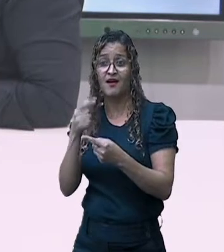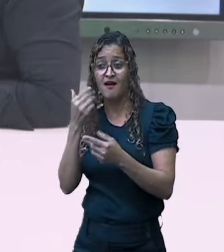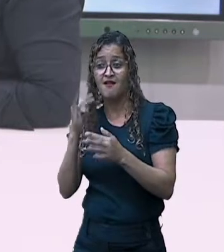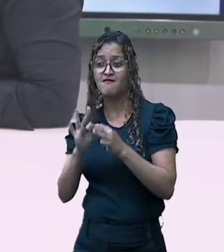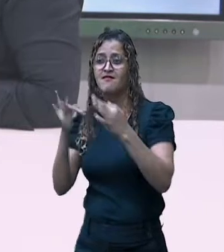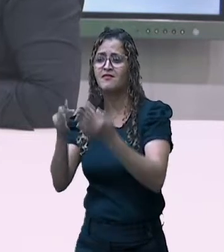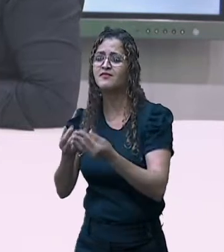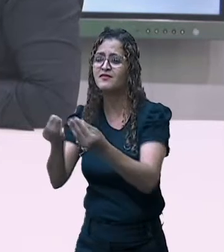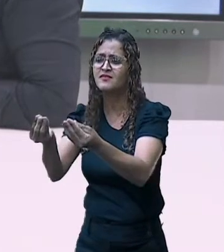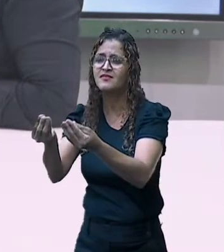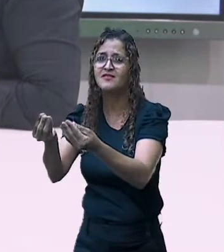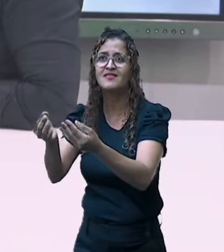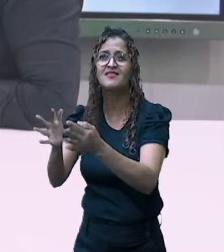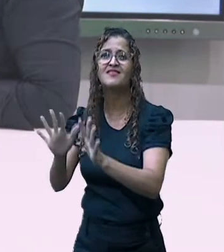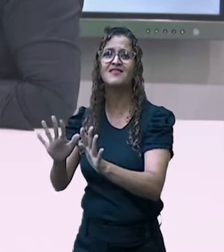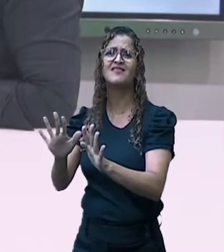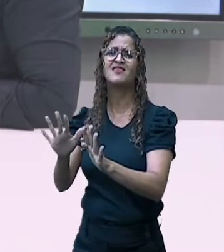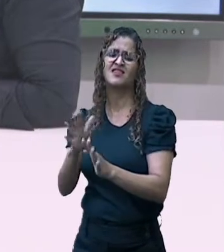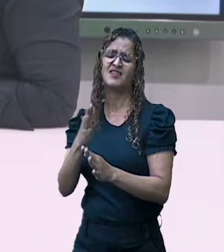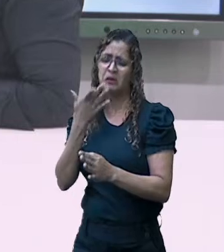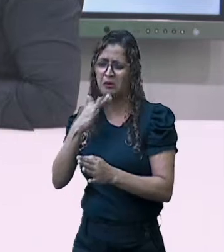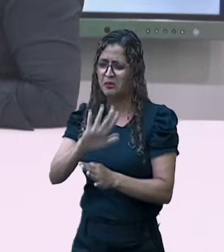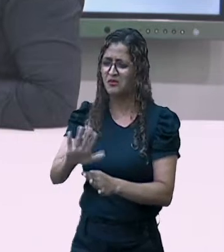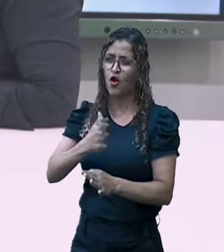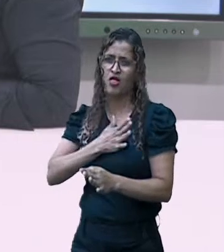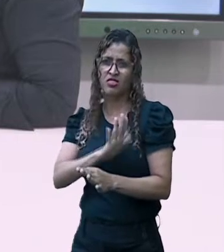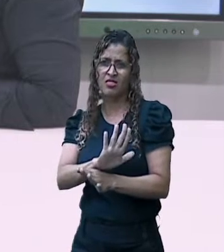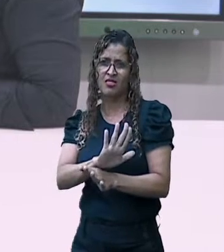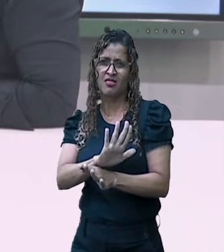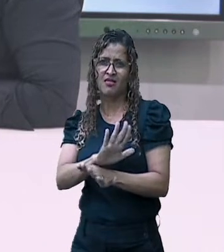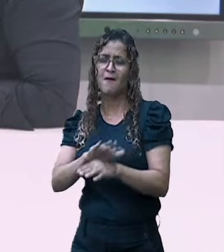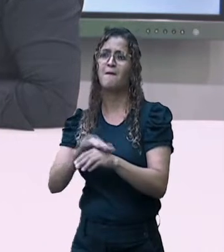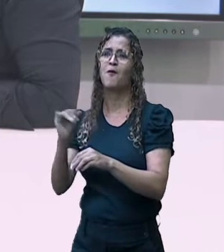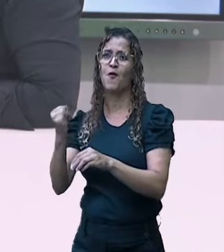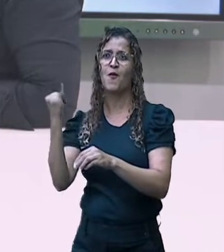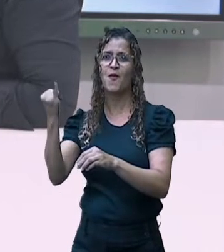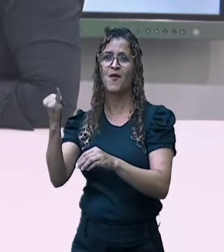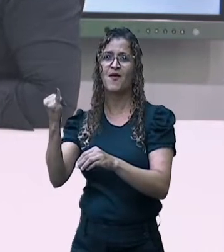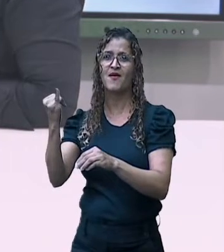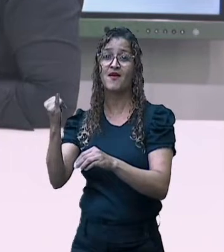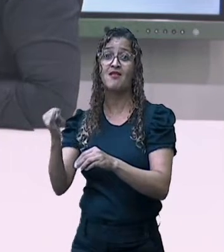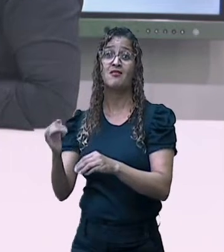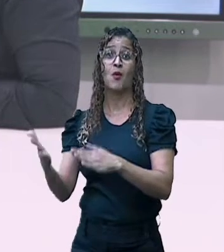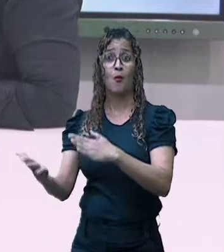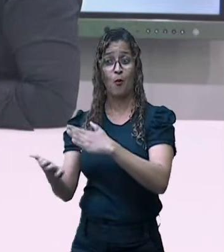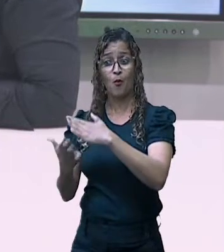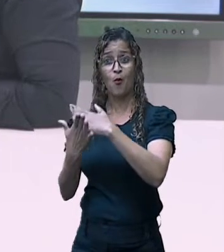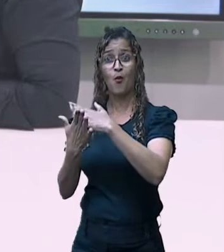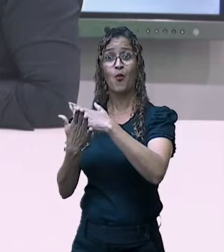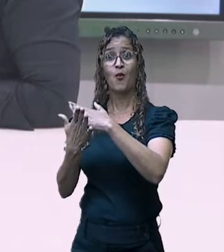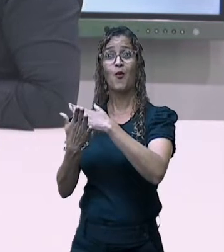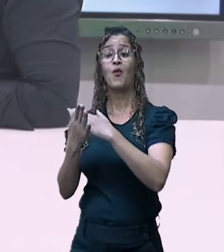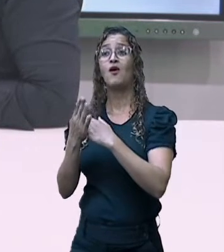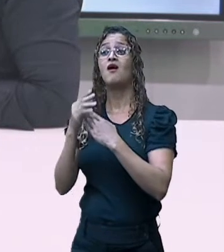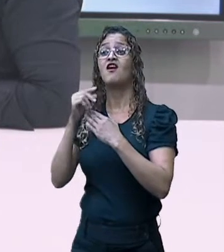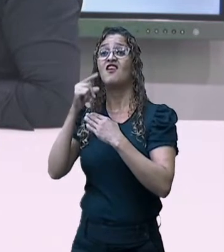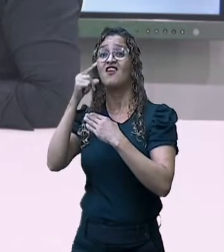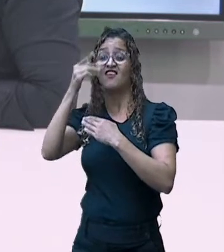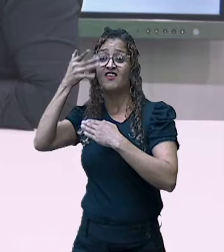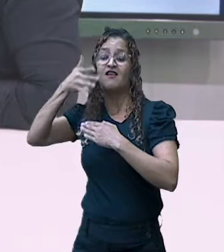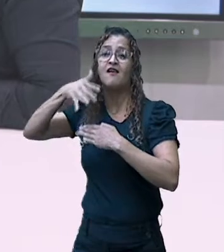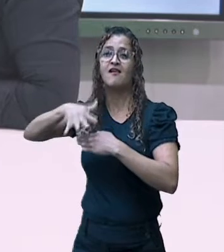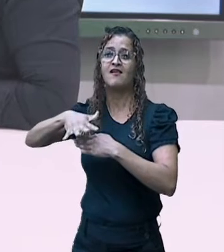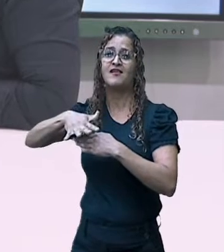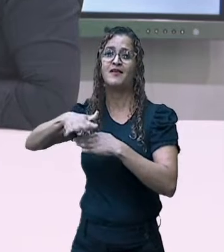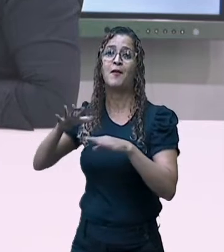balas, pirulitos, coisas com muito açúcar. E isso vai ajudar sim na dentição, porque o açúcar, ele